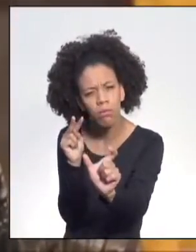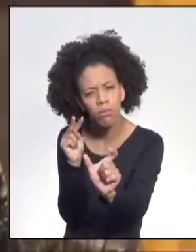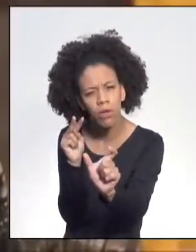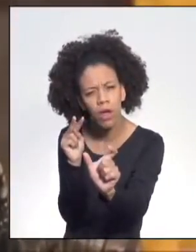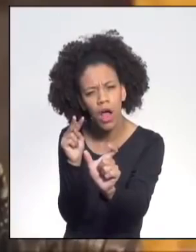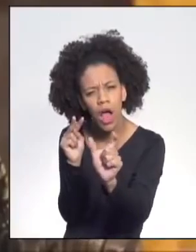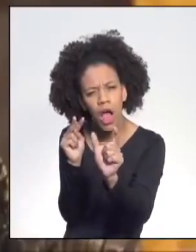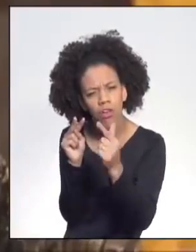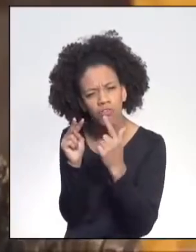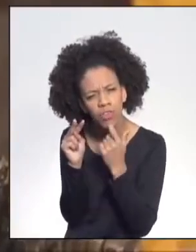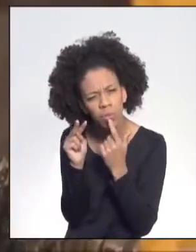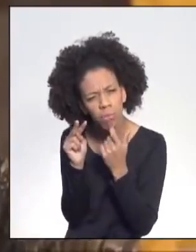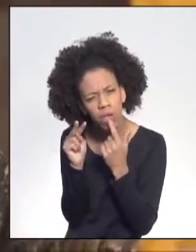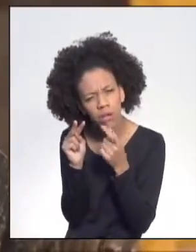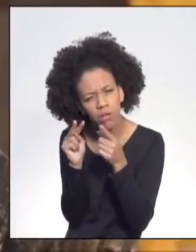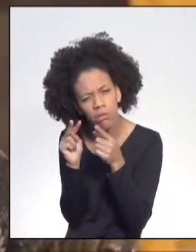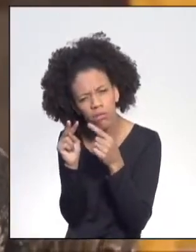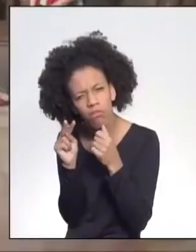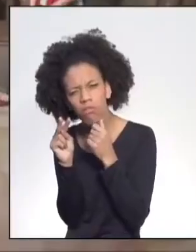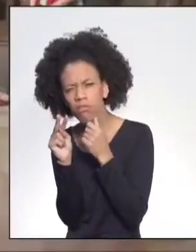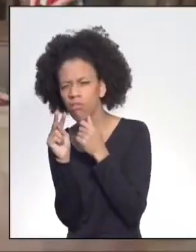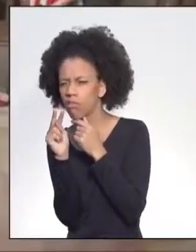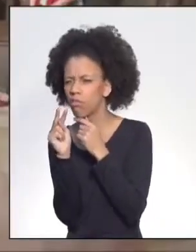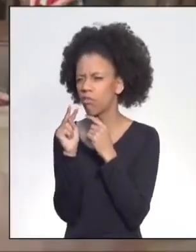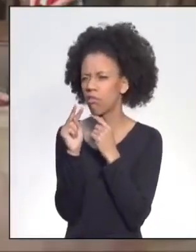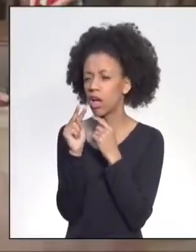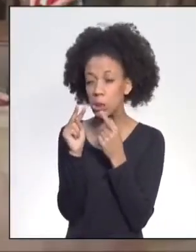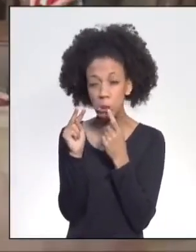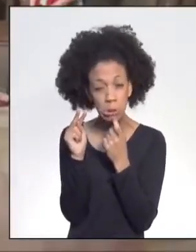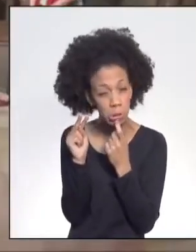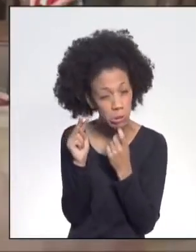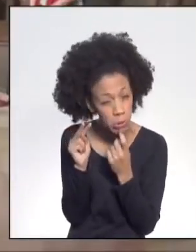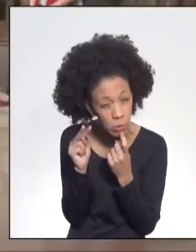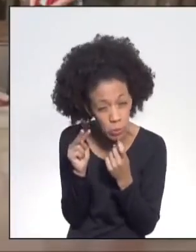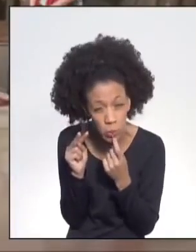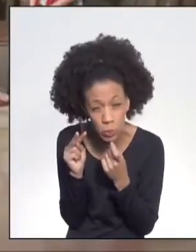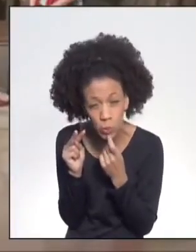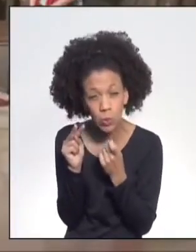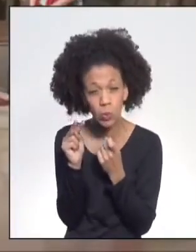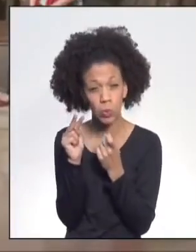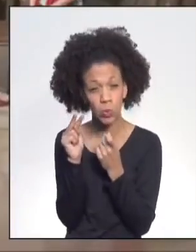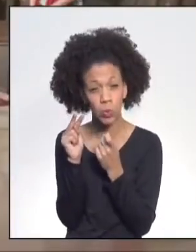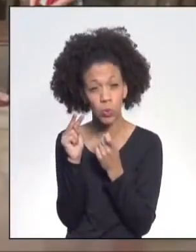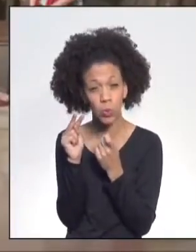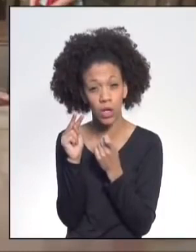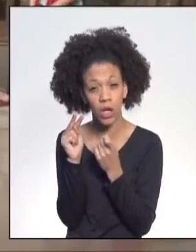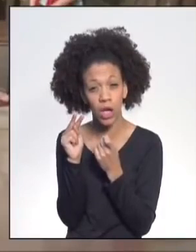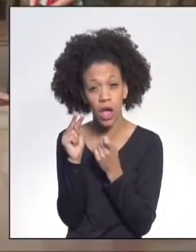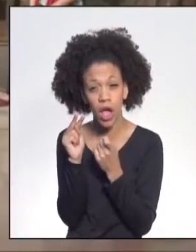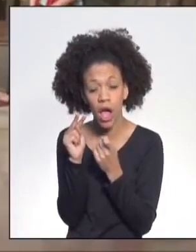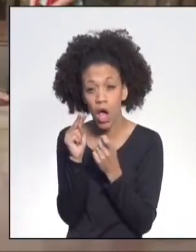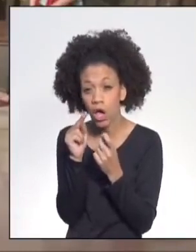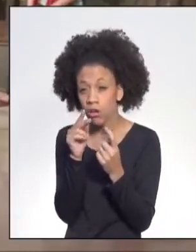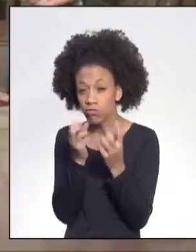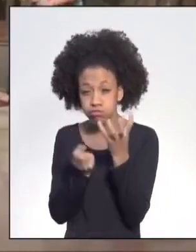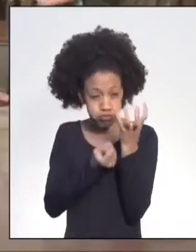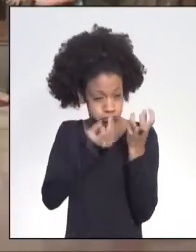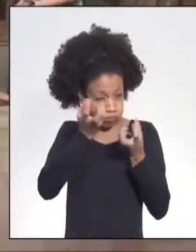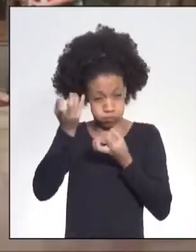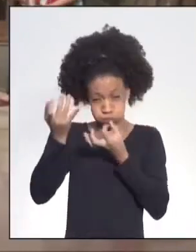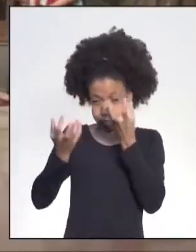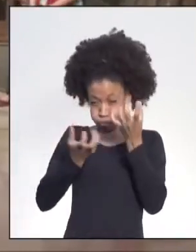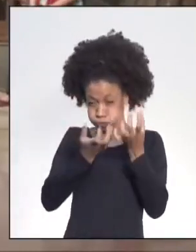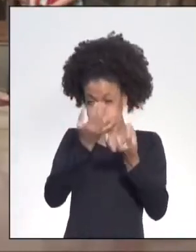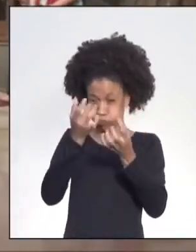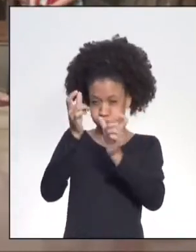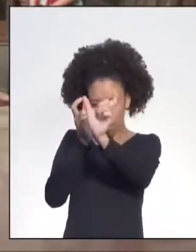era vermelho. Rouge, si Vermelho. rouge, Tão vermelho qu'on voyait le feu qui sortait de partout de lui. que a gente viu fogo saindo por todos os